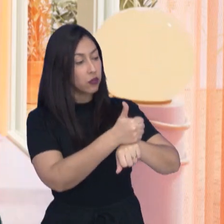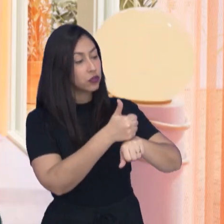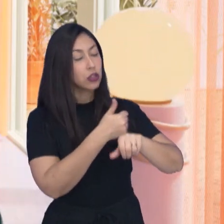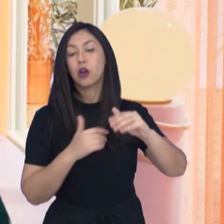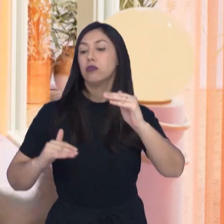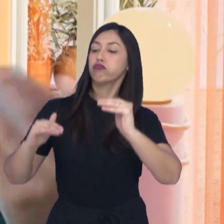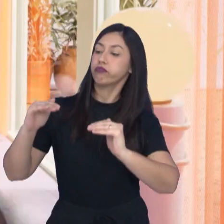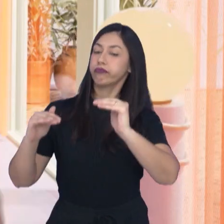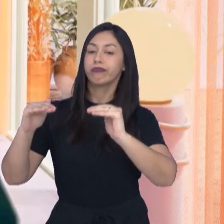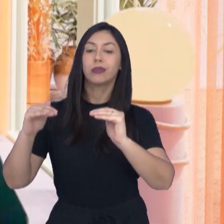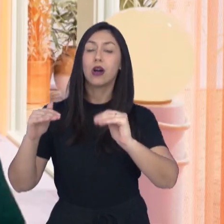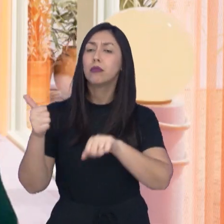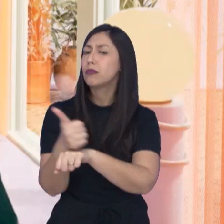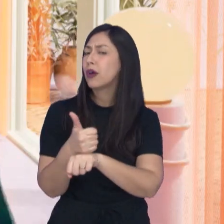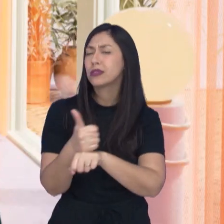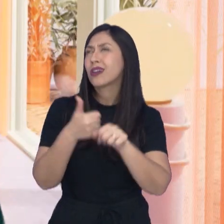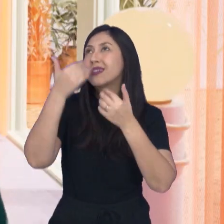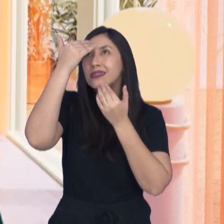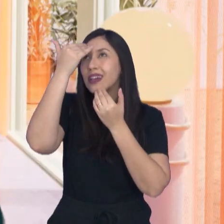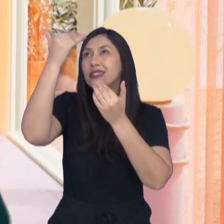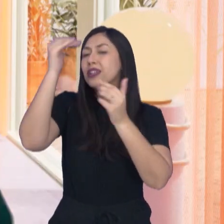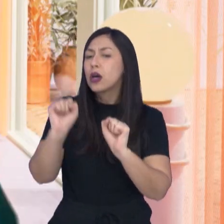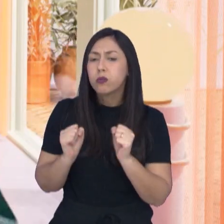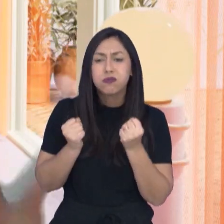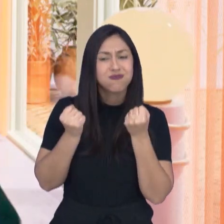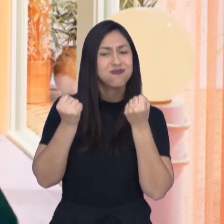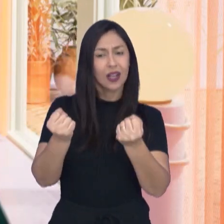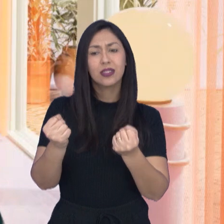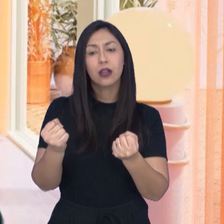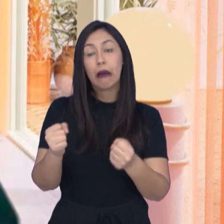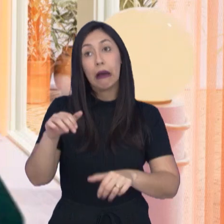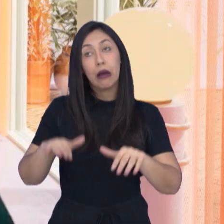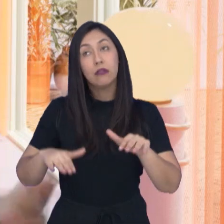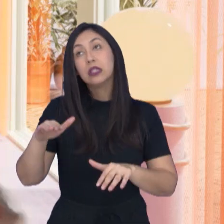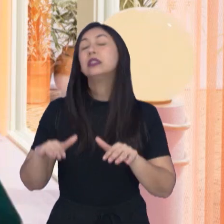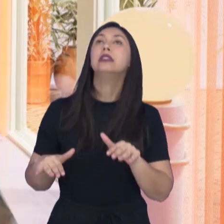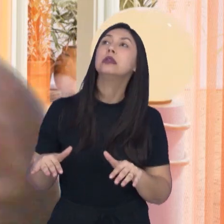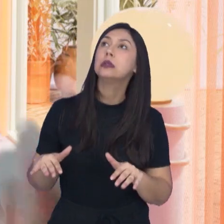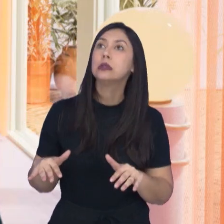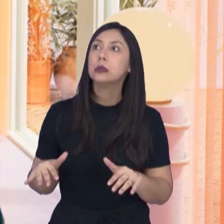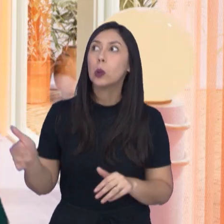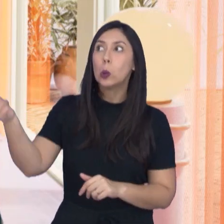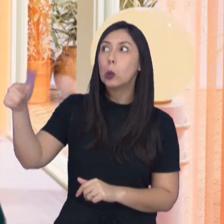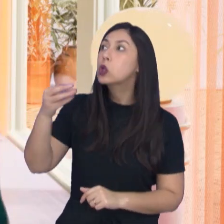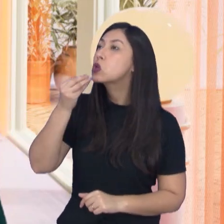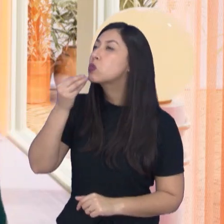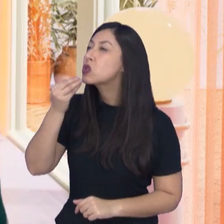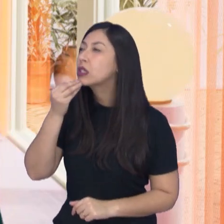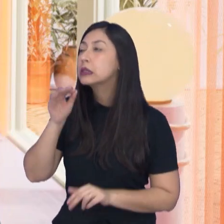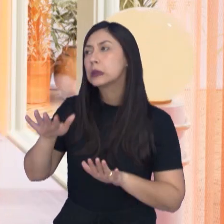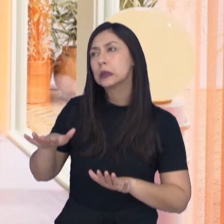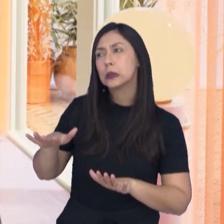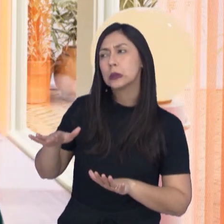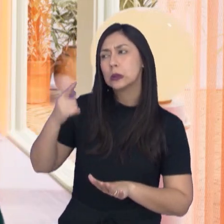vai ser um profissional muito mais grato, muito mais dedicado, né? Então, quando de repente ele tiver uma outra oportunidade, vai pensar